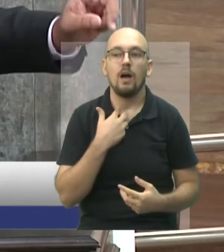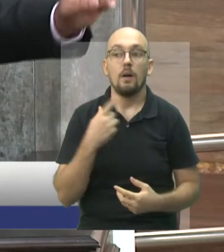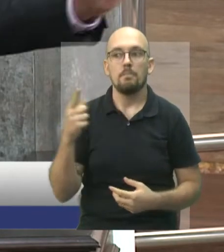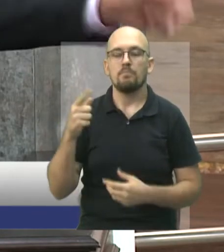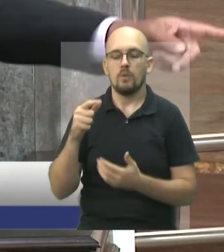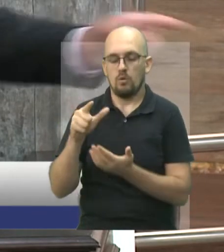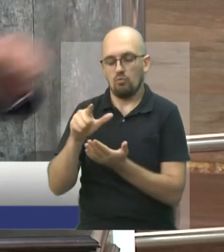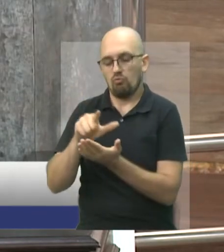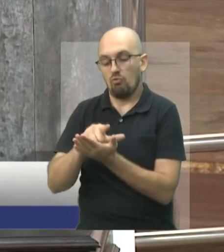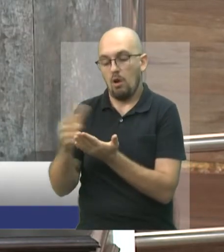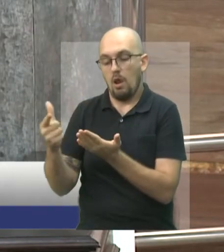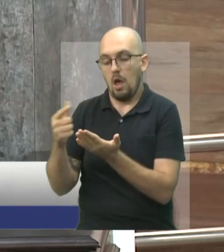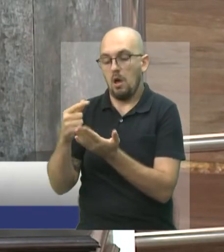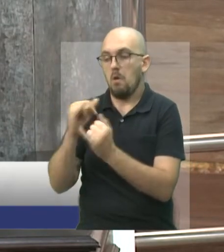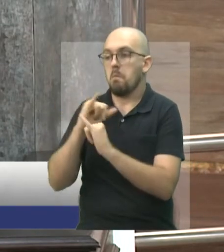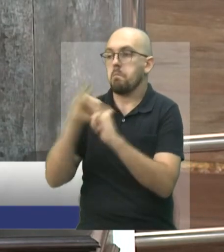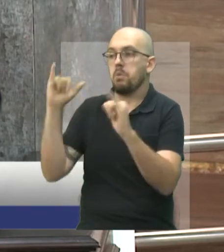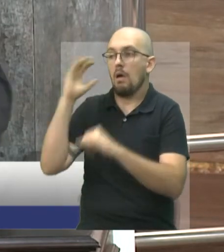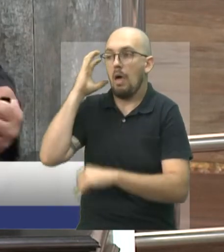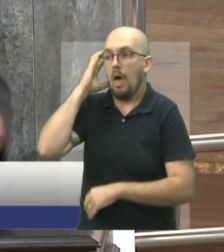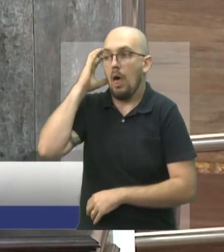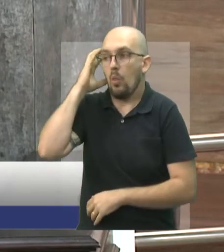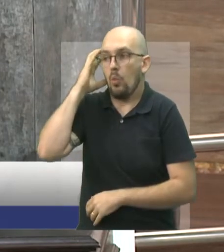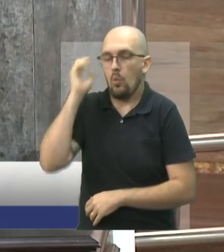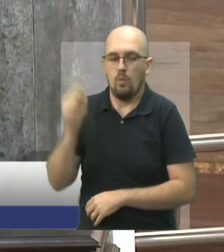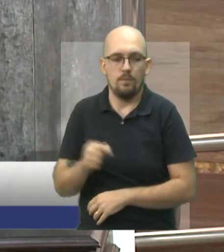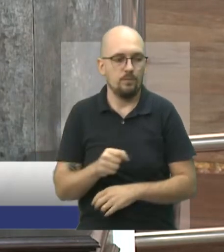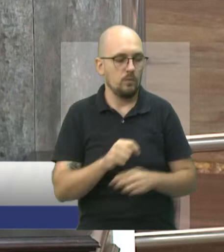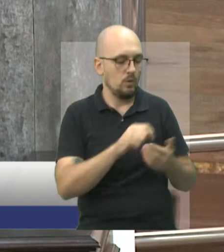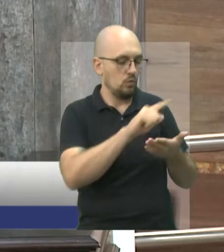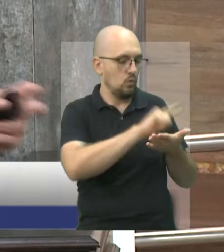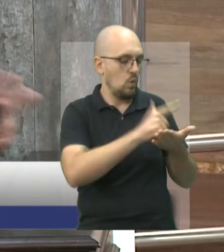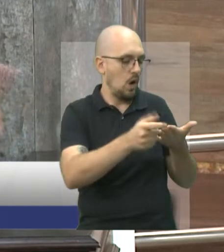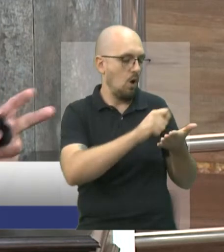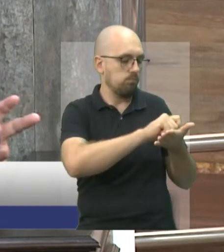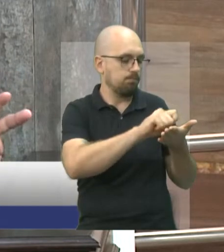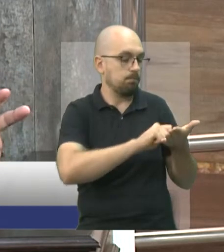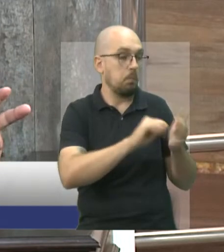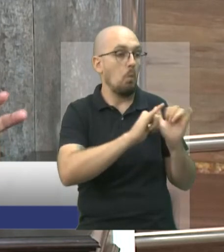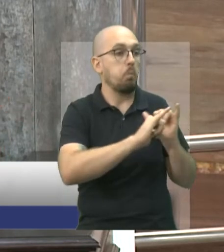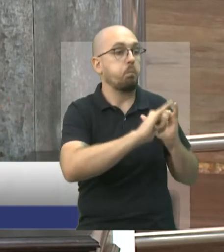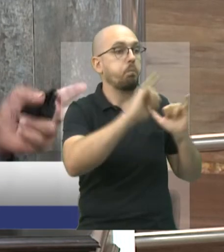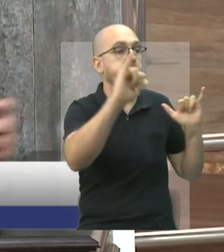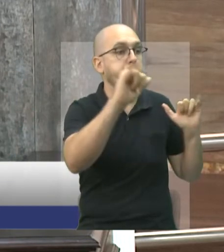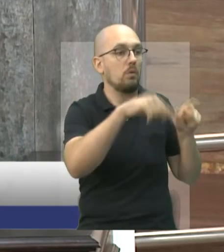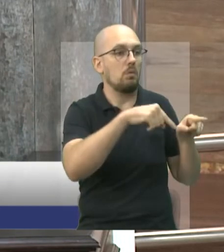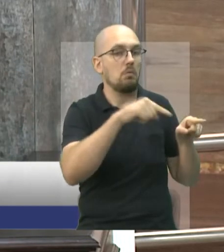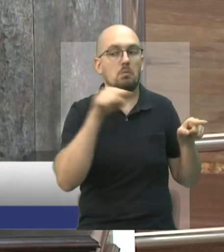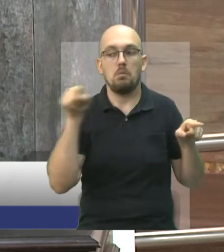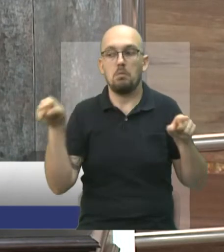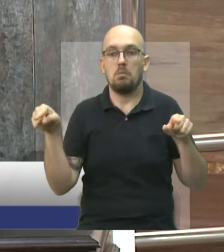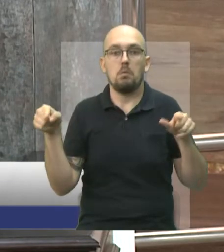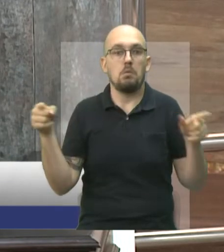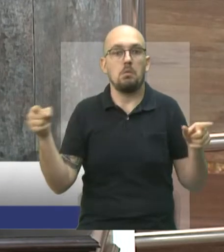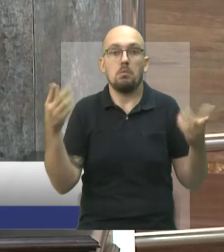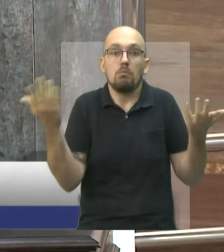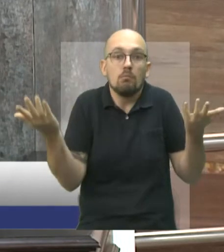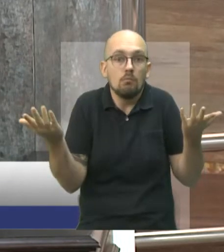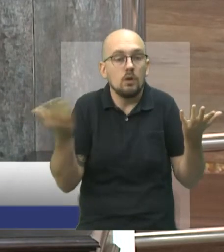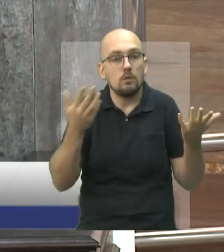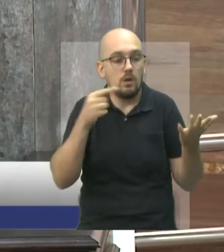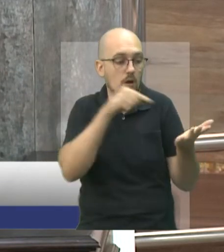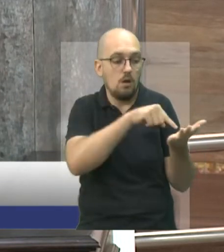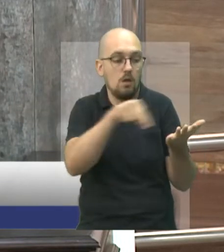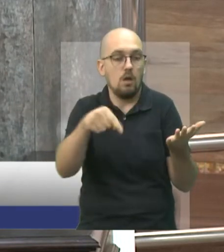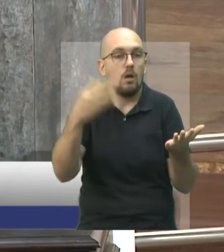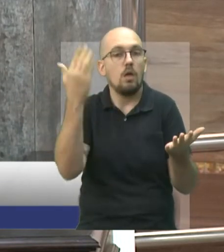repórter dá na rádio, né? Ou no jornal escrito, que o repórter ele analisa uma sessão de 2 horas, coloca ali em